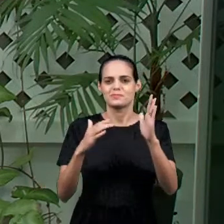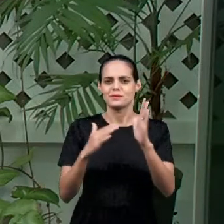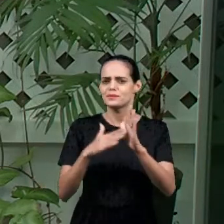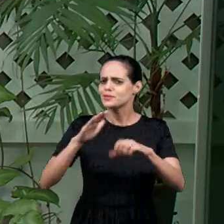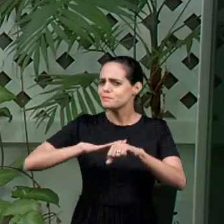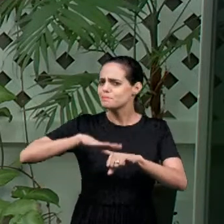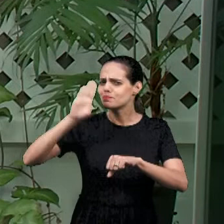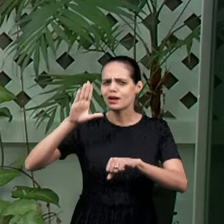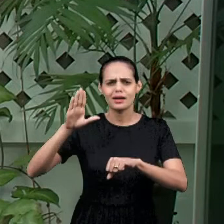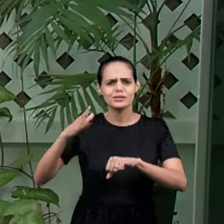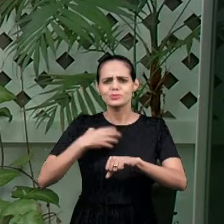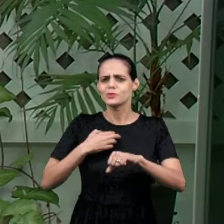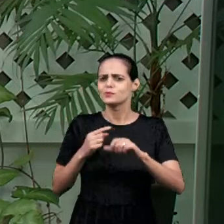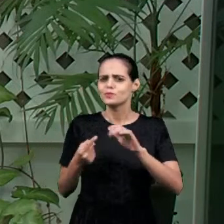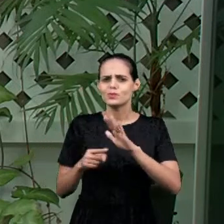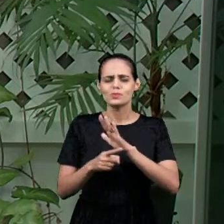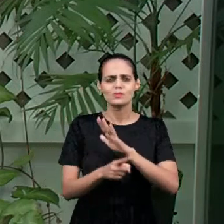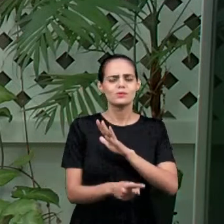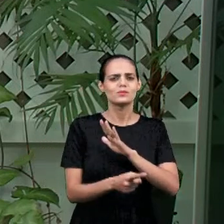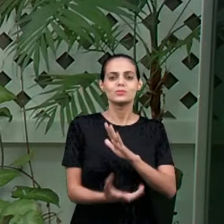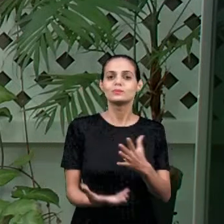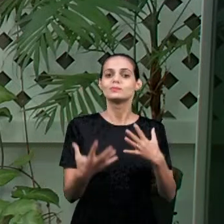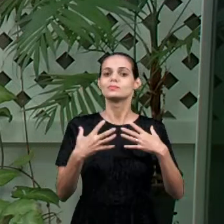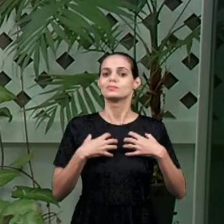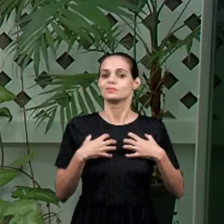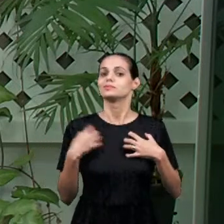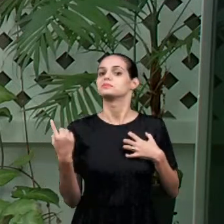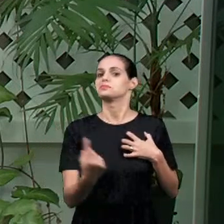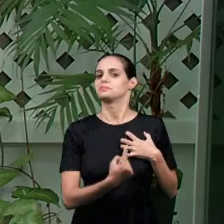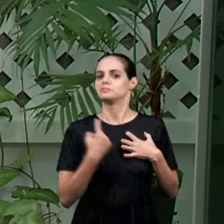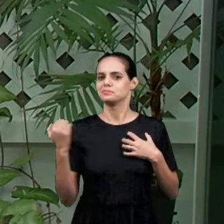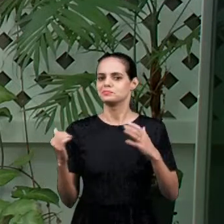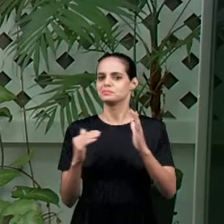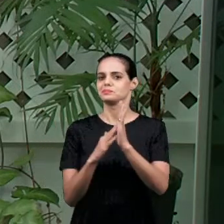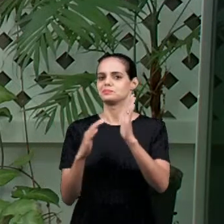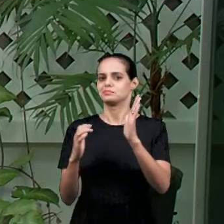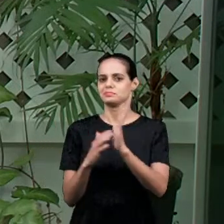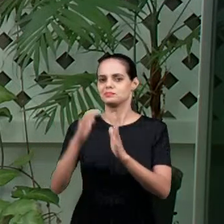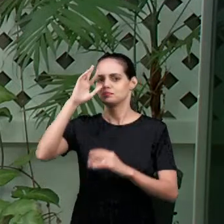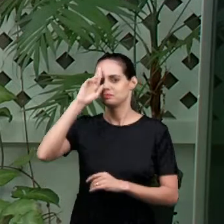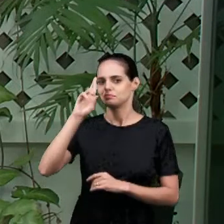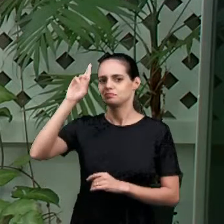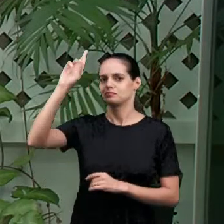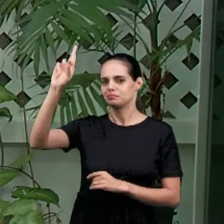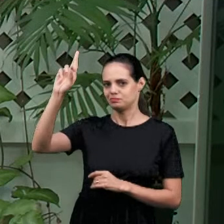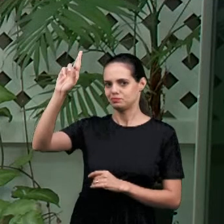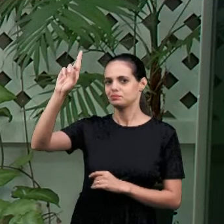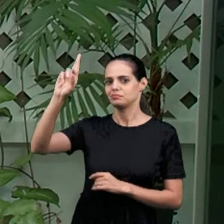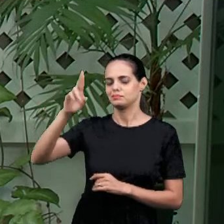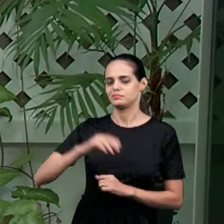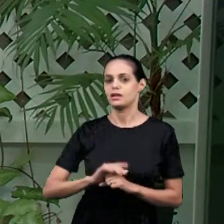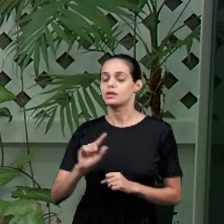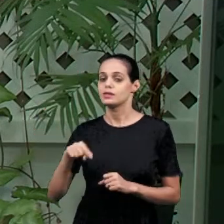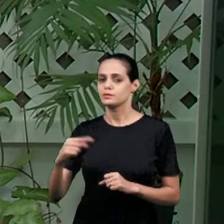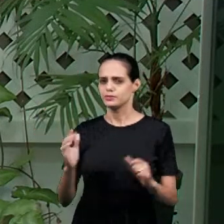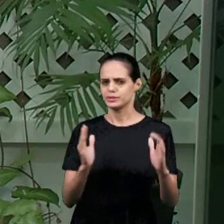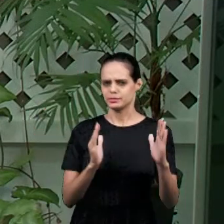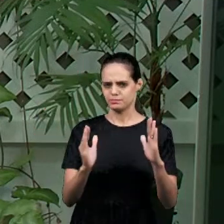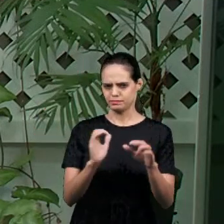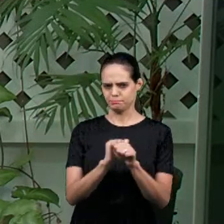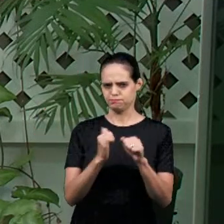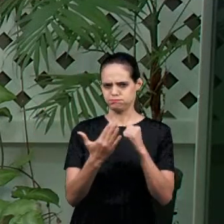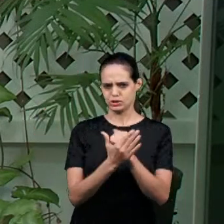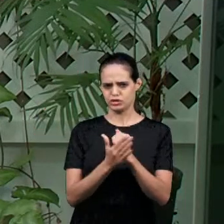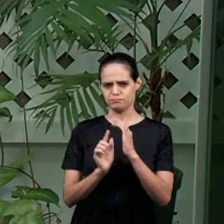A forma como nós devemos louvar ao Senhor, voltar agora, depois desse período, vamos voltar